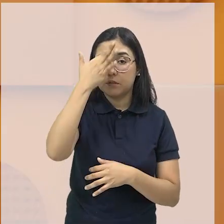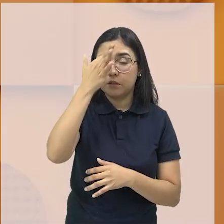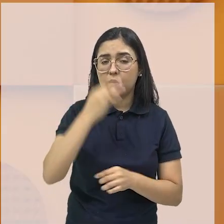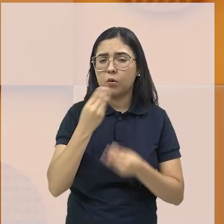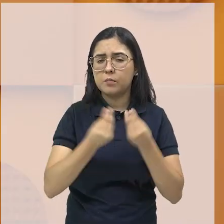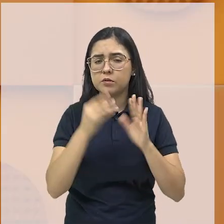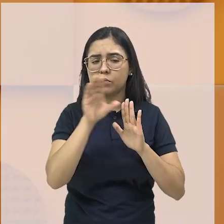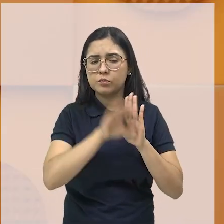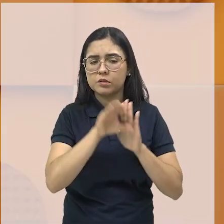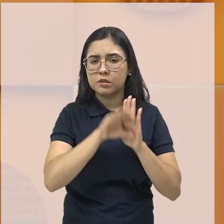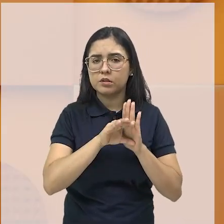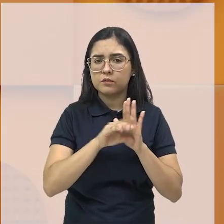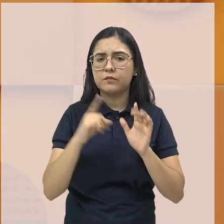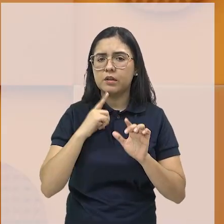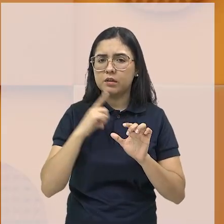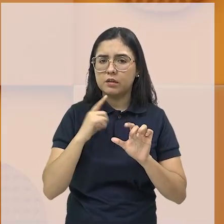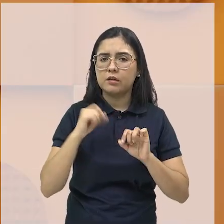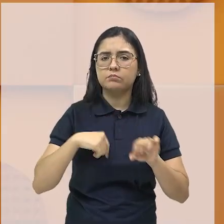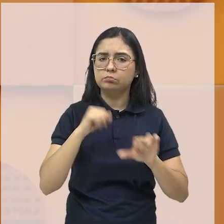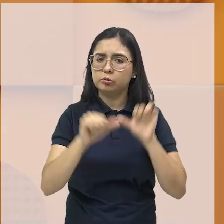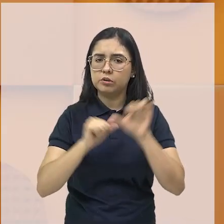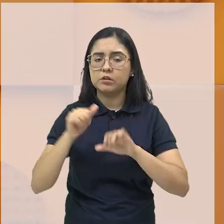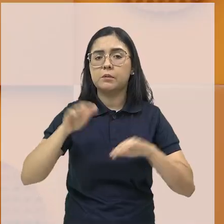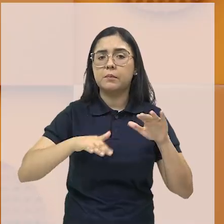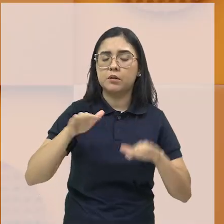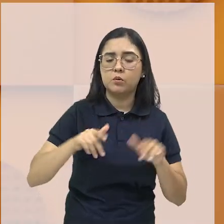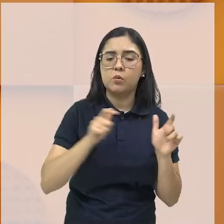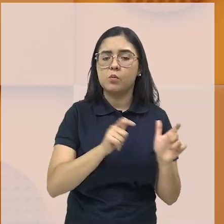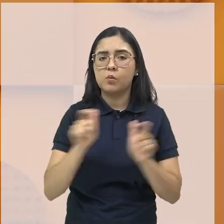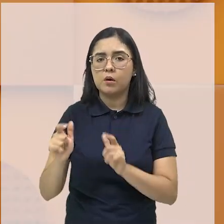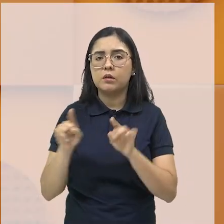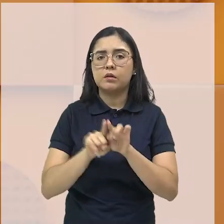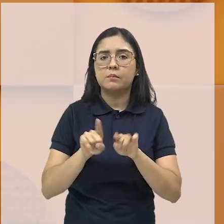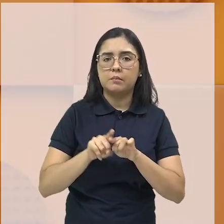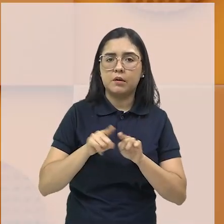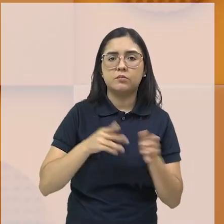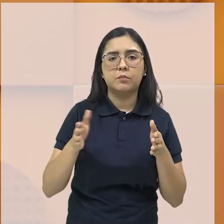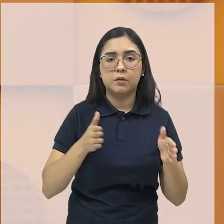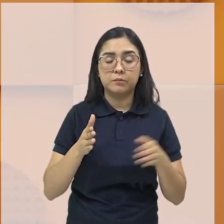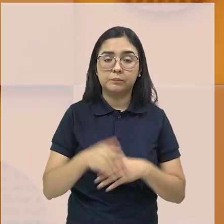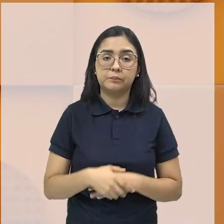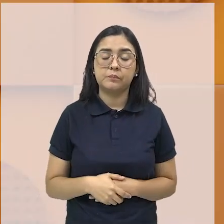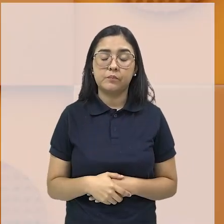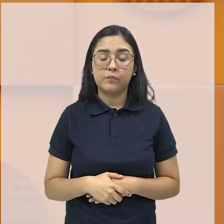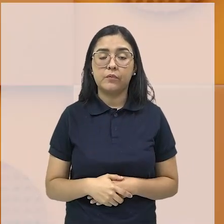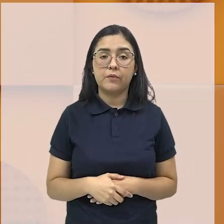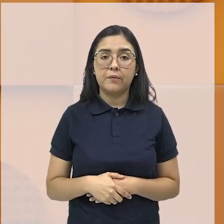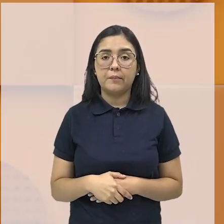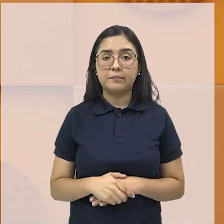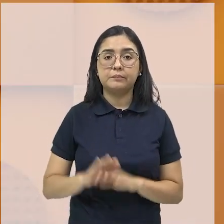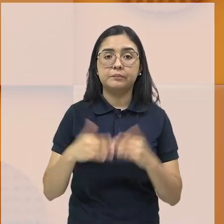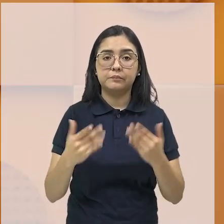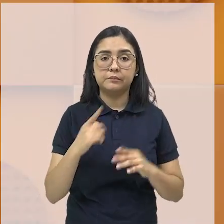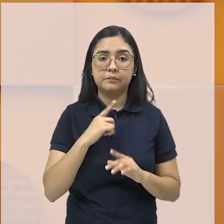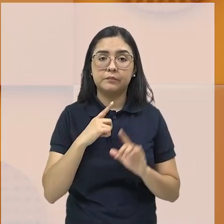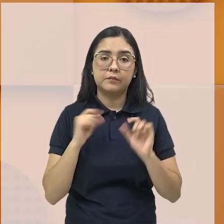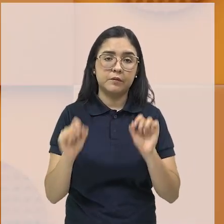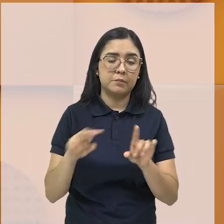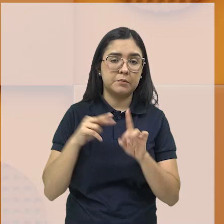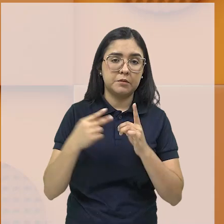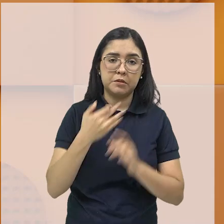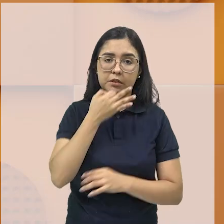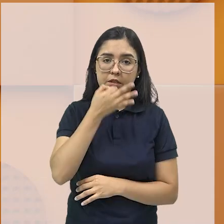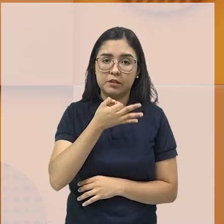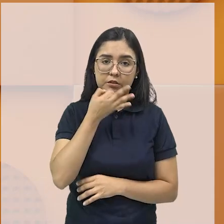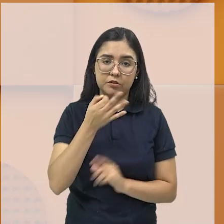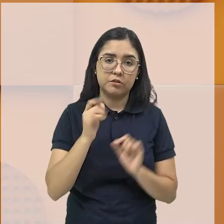conceitos vão sofrer variação dependendo do local e do tempo em que são empregados. Então, tem uma visão crítica a